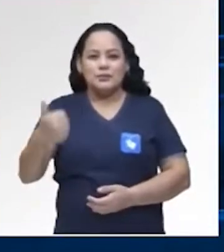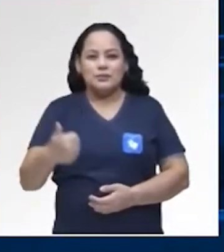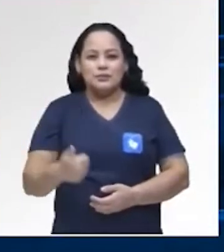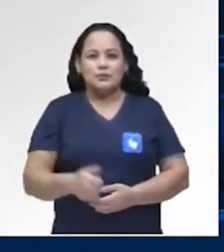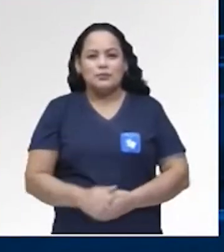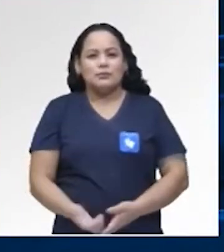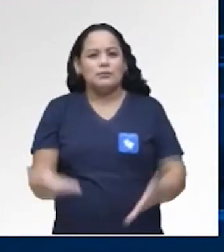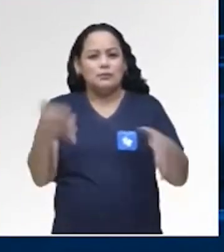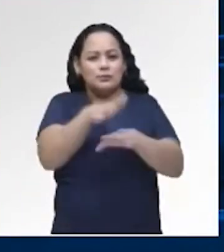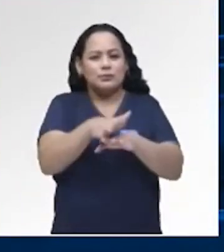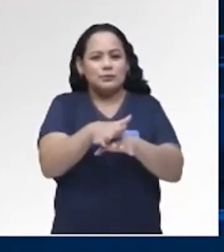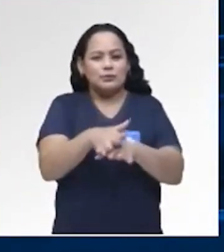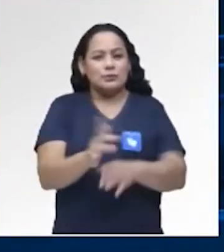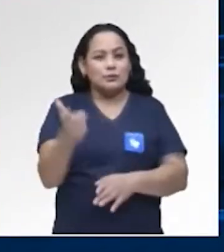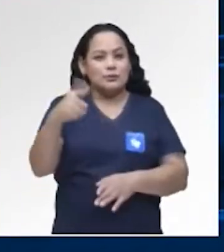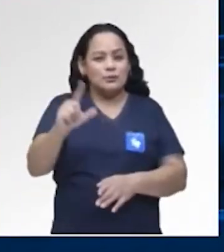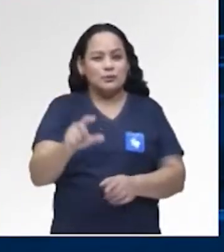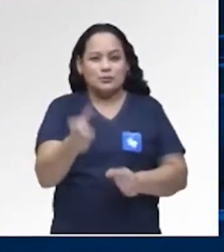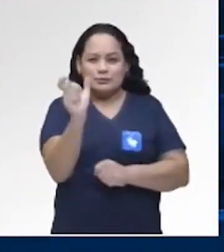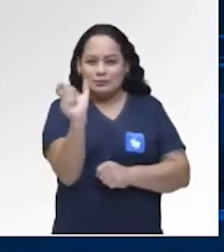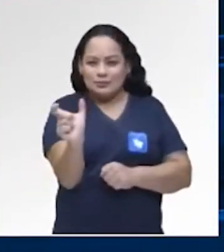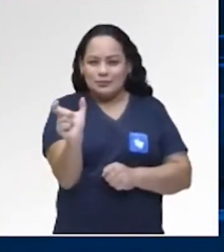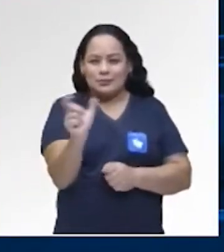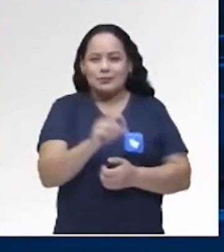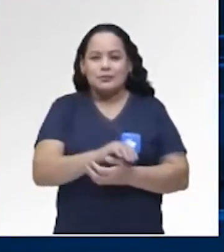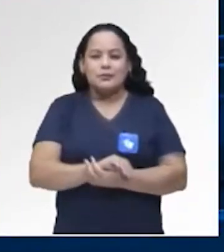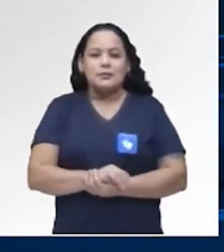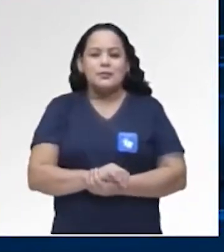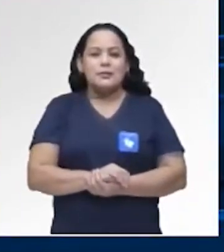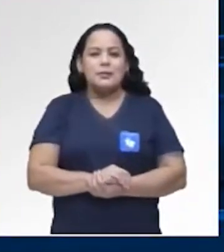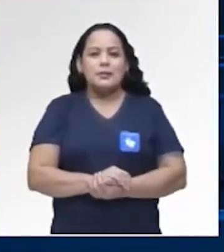Habilidade 1. Colonizing Other Worlds.